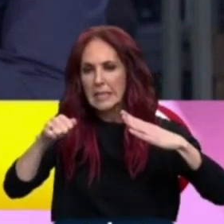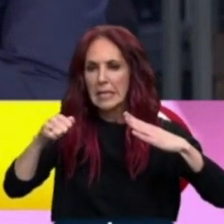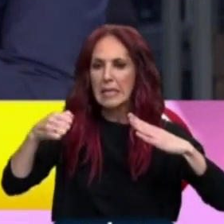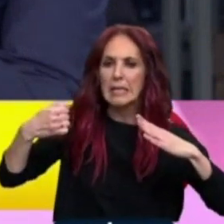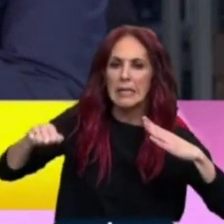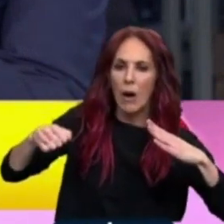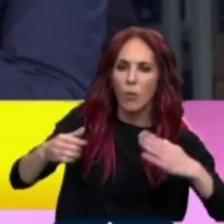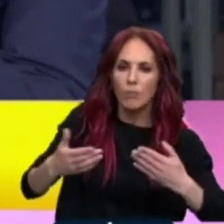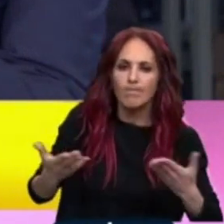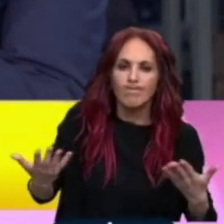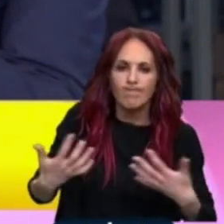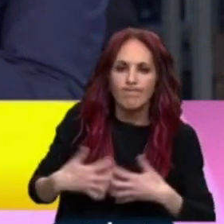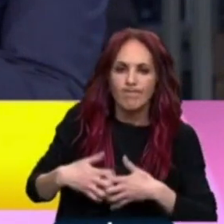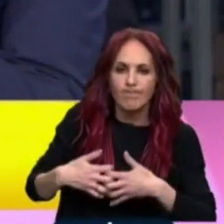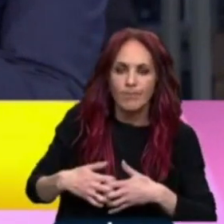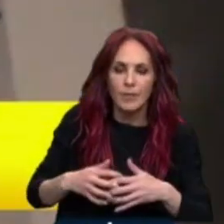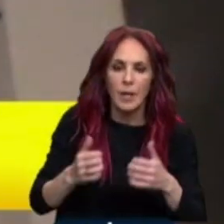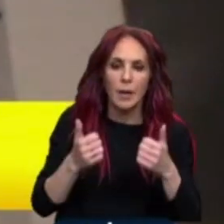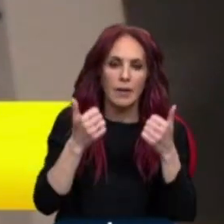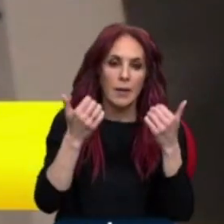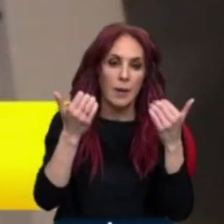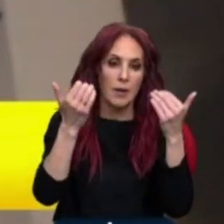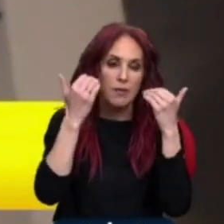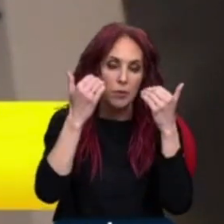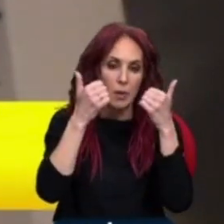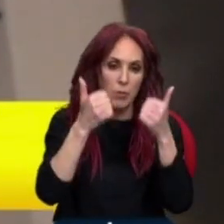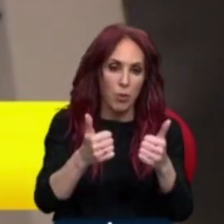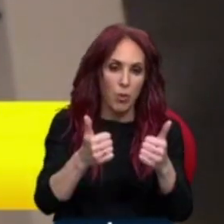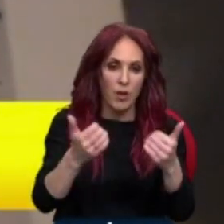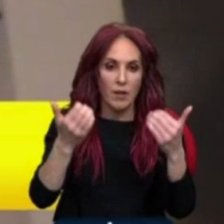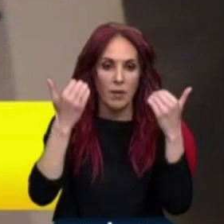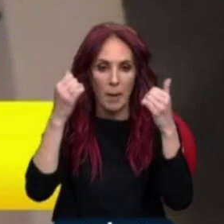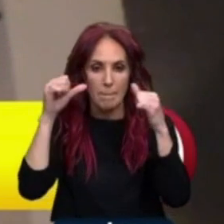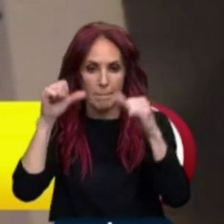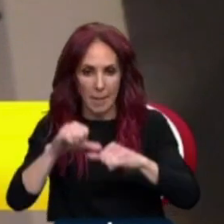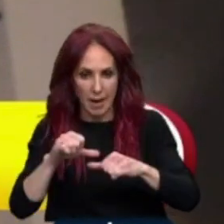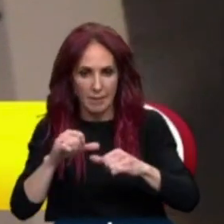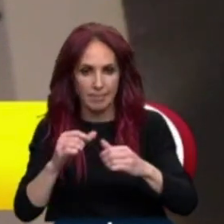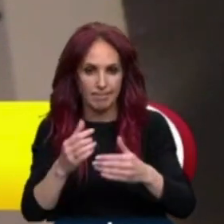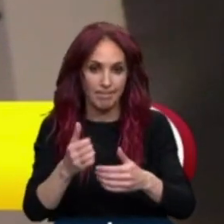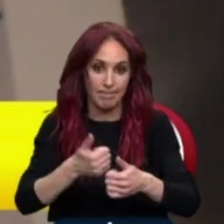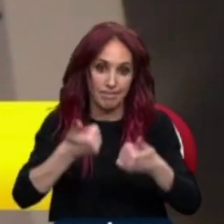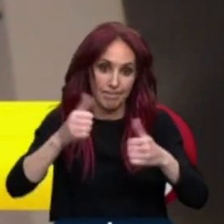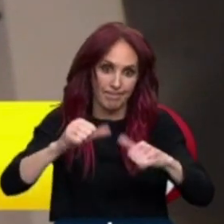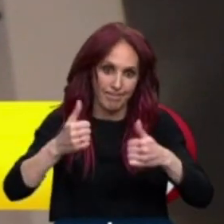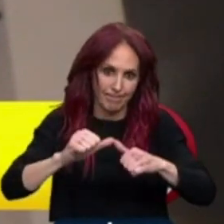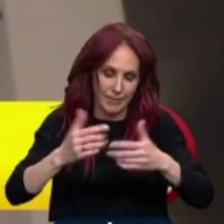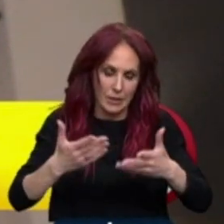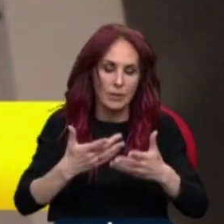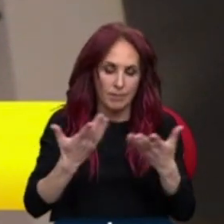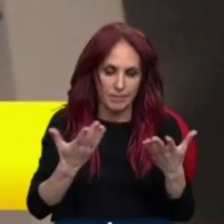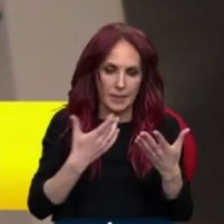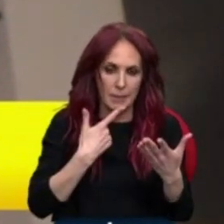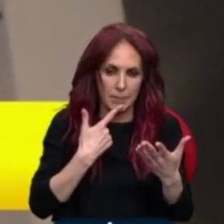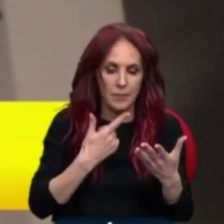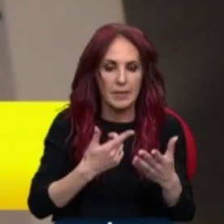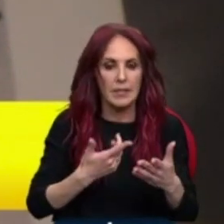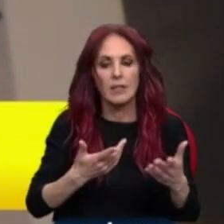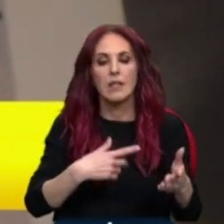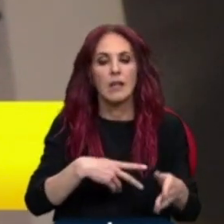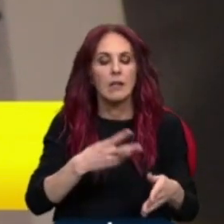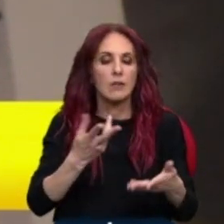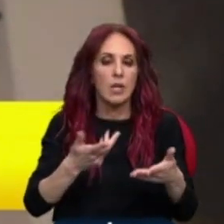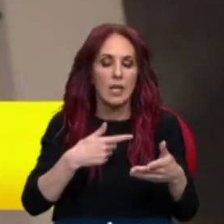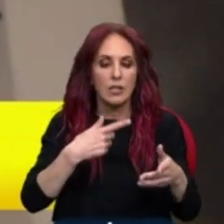Boa noite, Pedro. Há boas e más notícias em relação a isso. É compreensível que os dirigentes